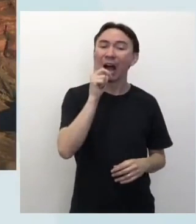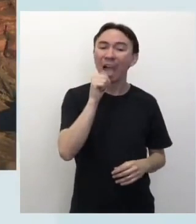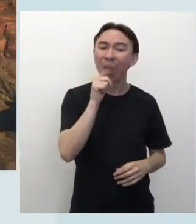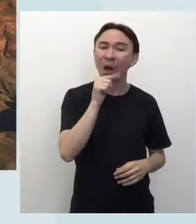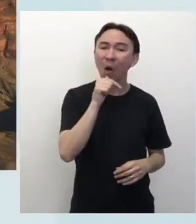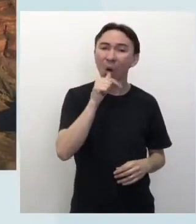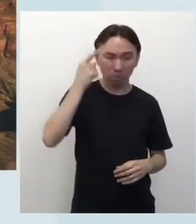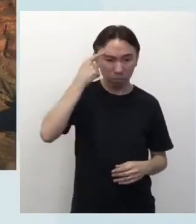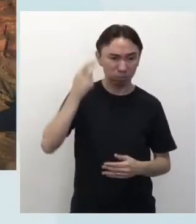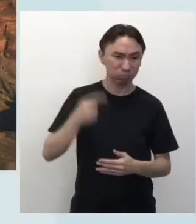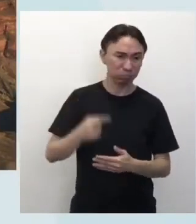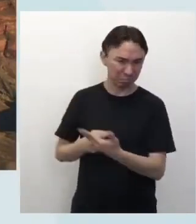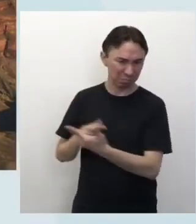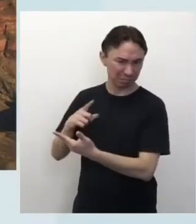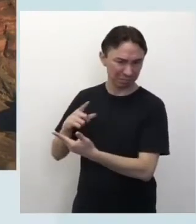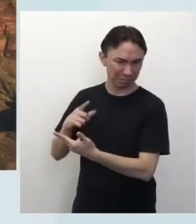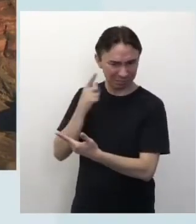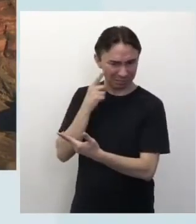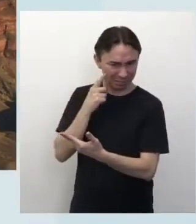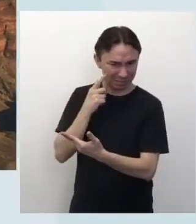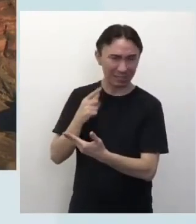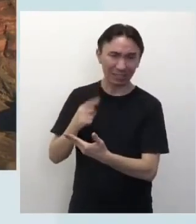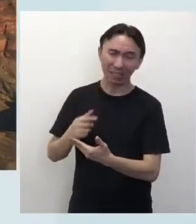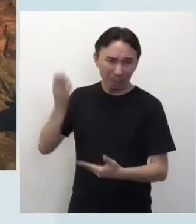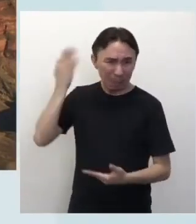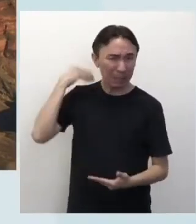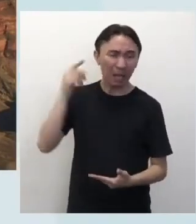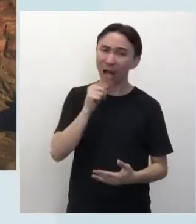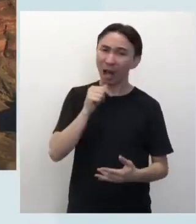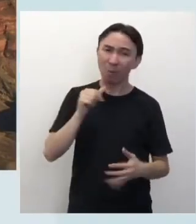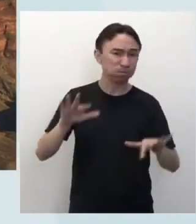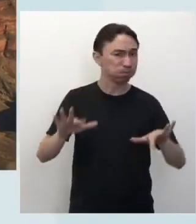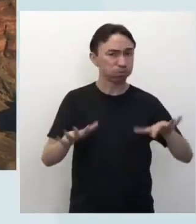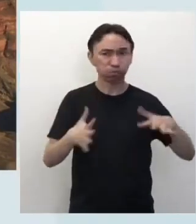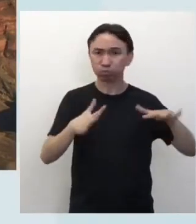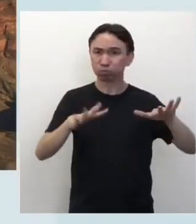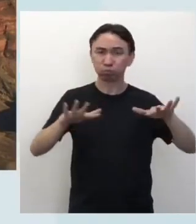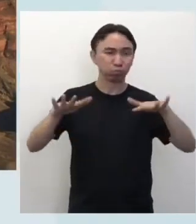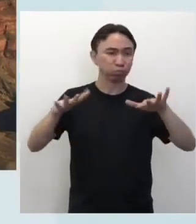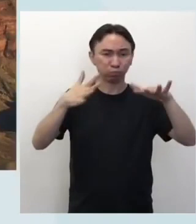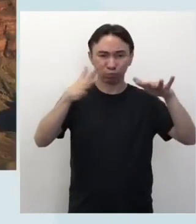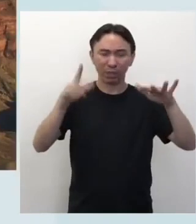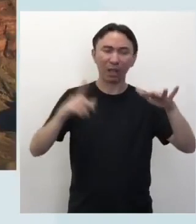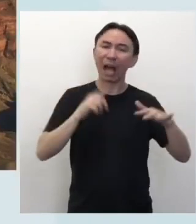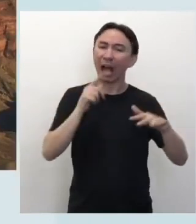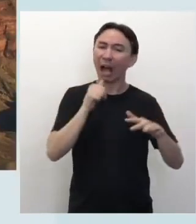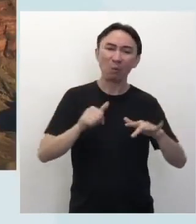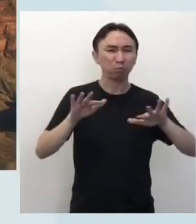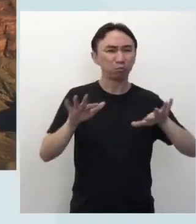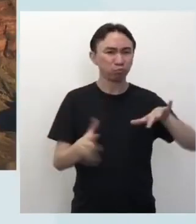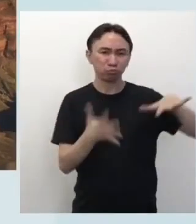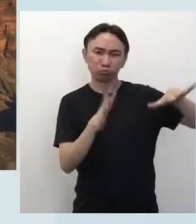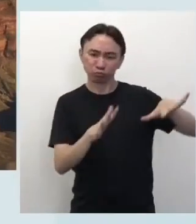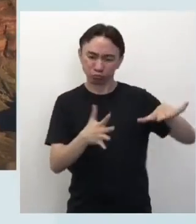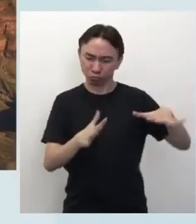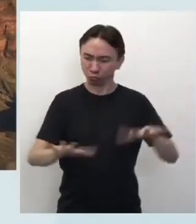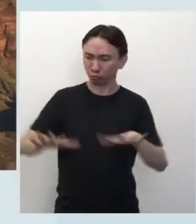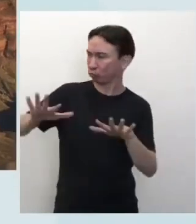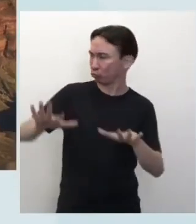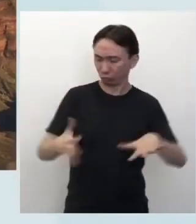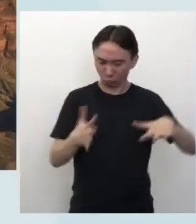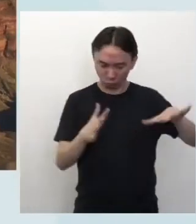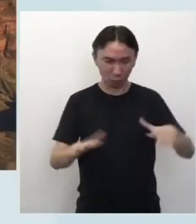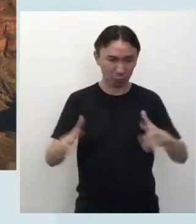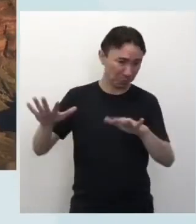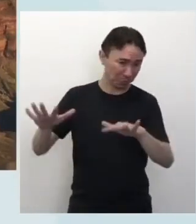traços que nós temos aí nas paredes do Grand Canyon, são, né, o movimento lá das águas antigamente, né, que hoje tem lá, né, um